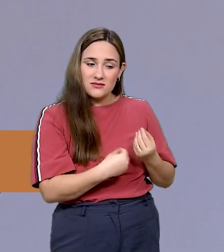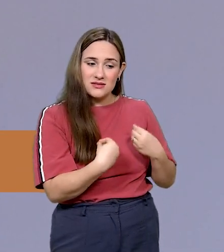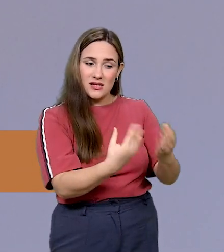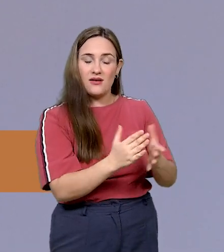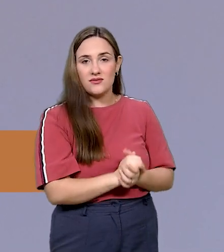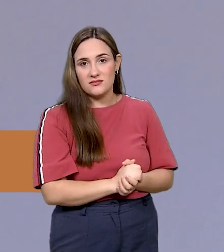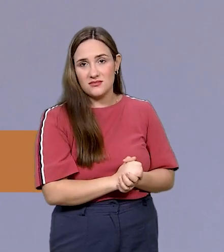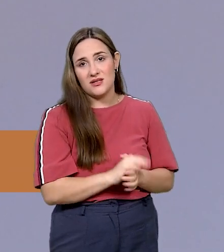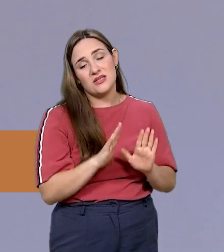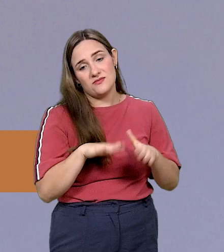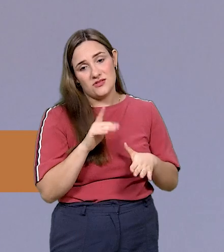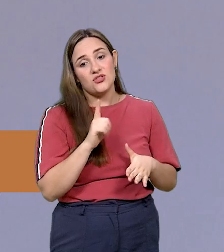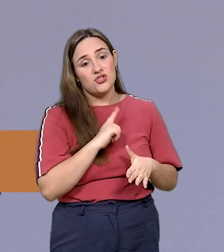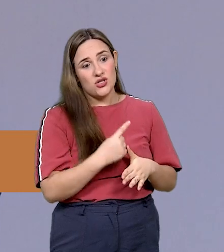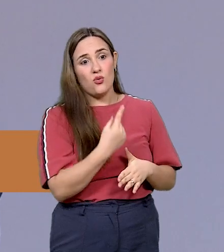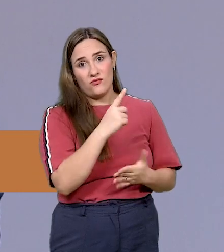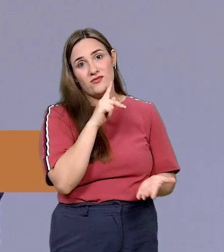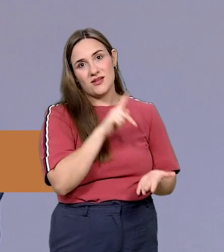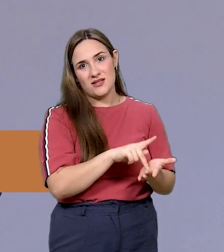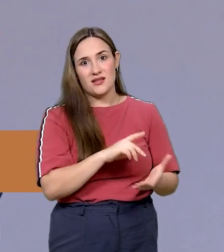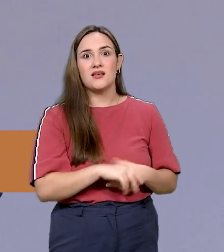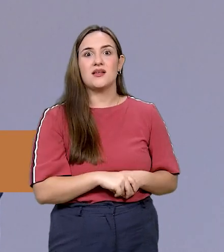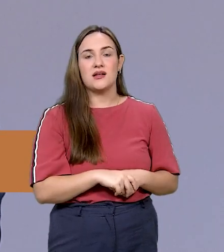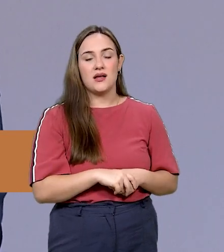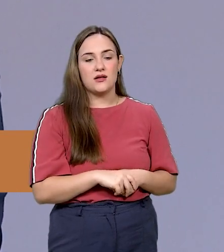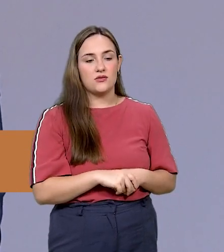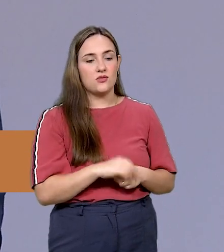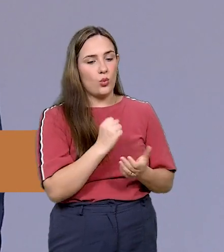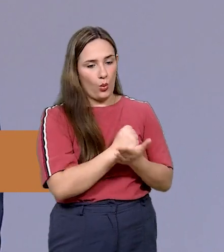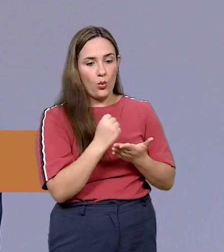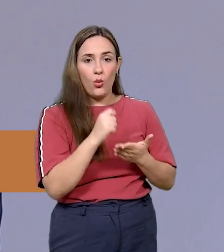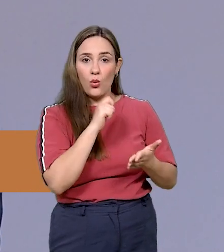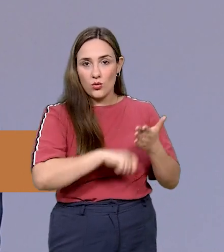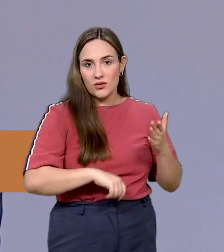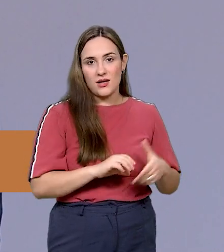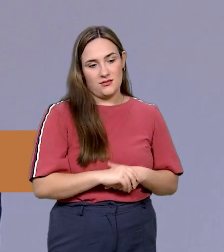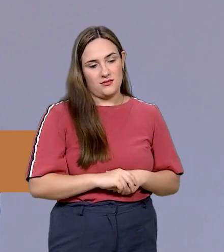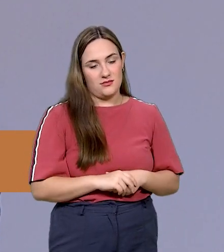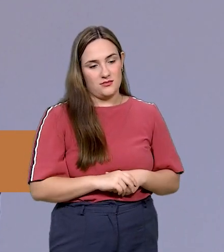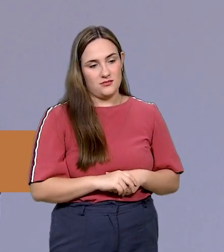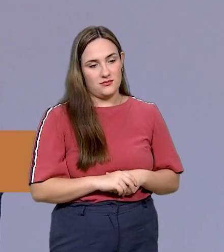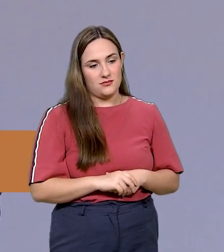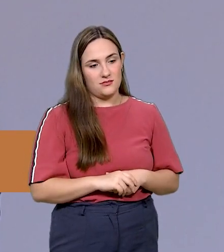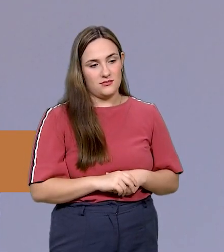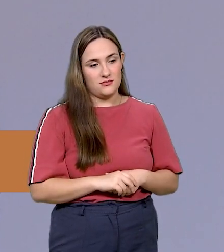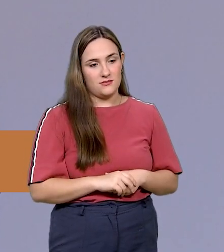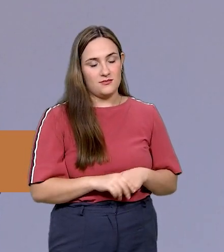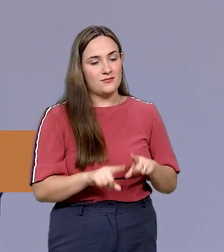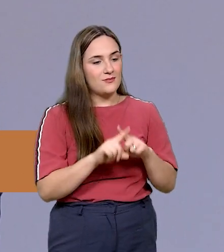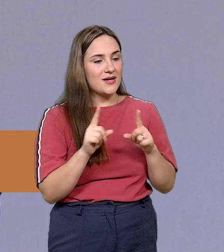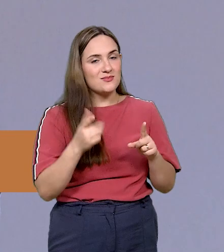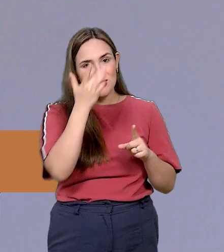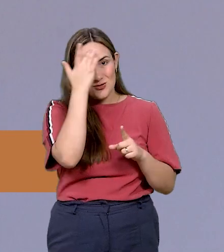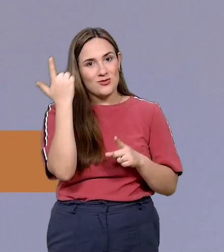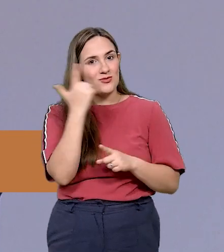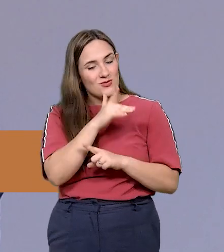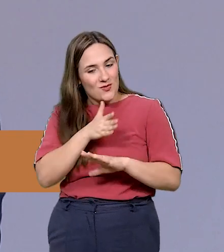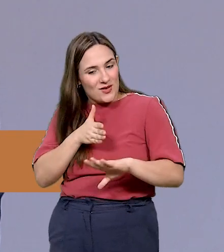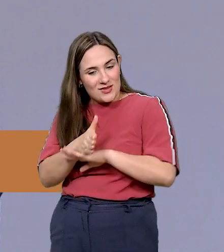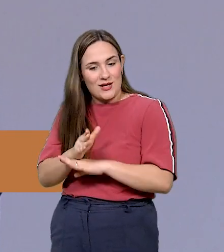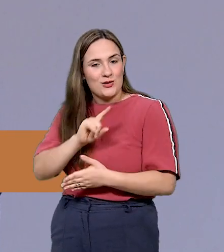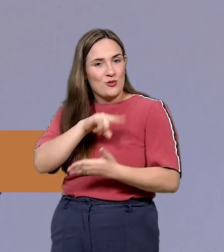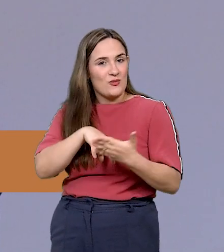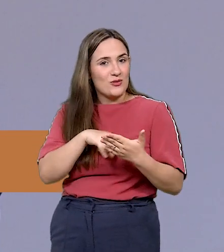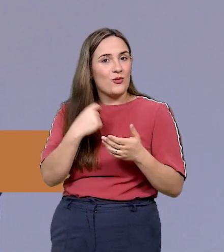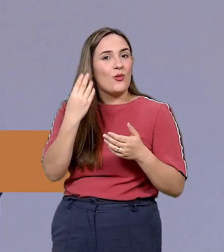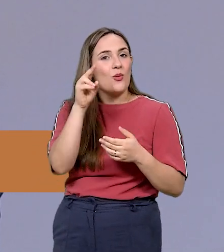até tinha um contrato que era reconhecido, que a parte fez esse contrato. Mas as pessoas que eram fraudadoras tinham acesso a